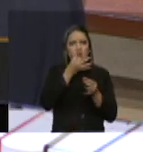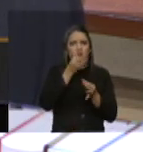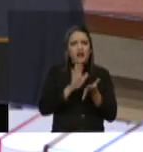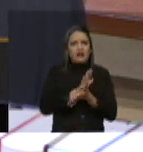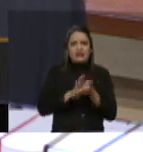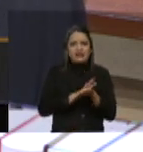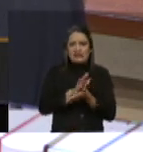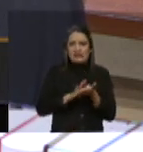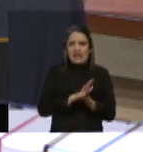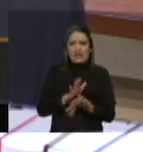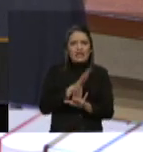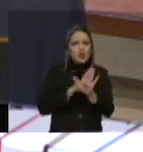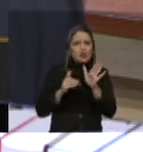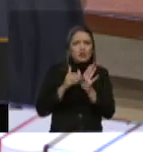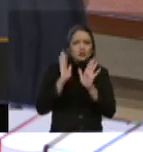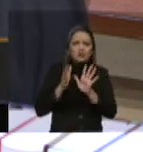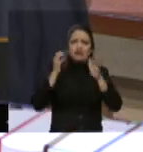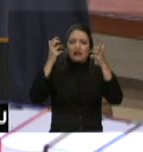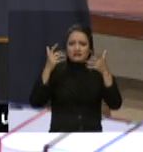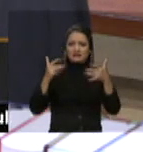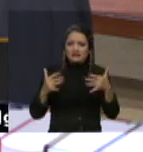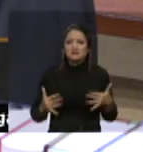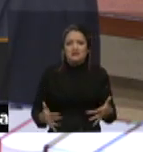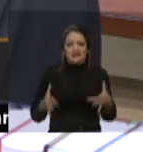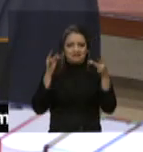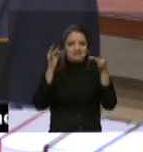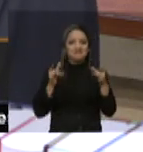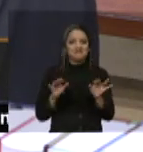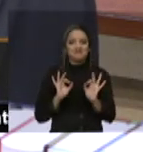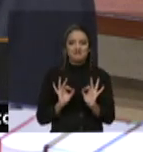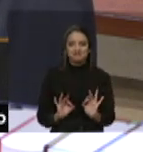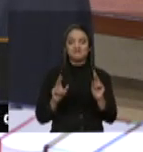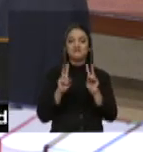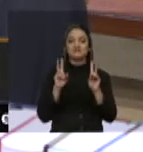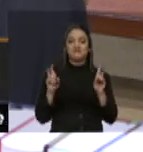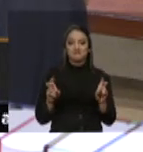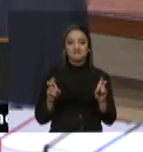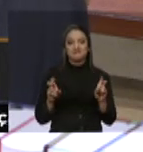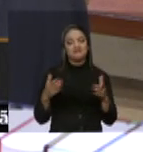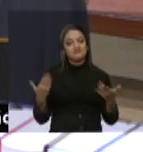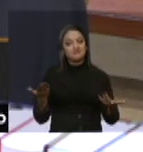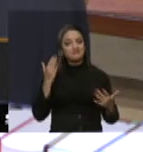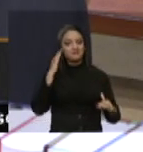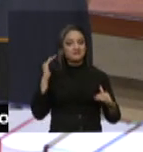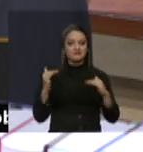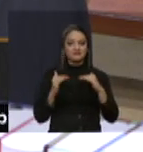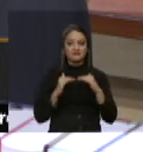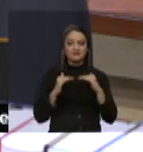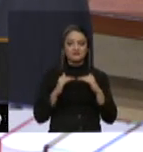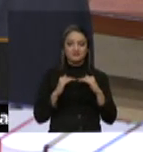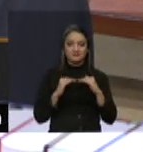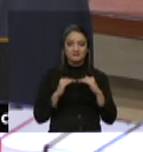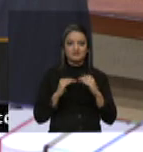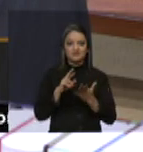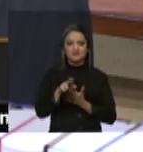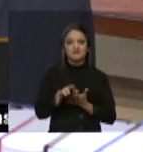não sobrou Pedras em relação a esse tema e eu acompanho integralmente